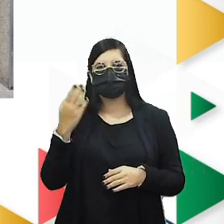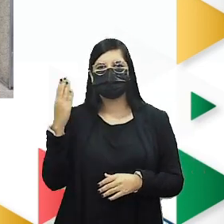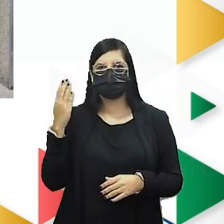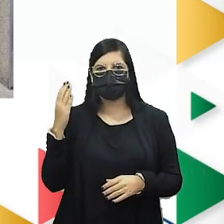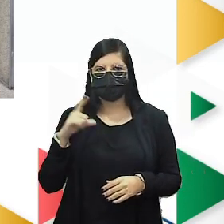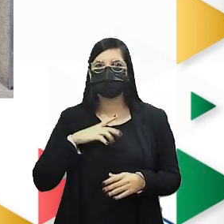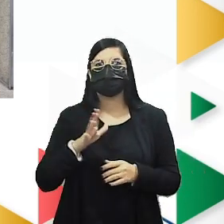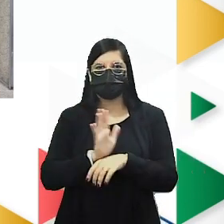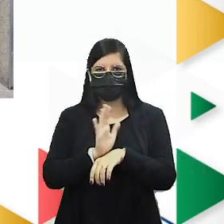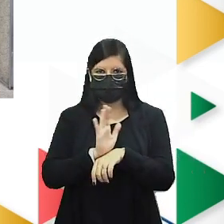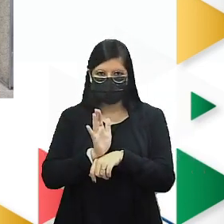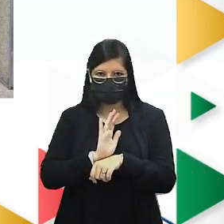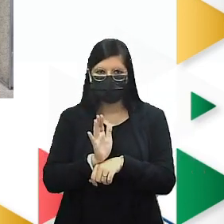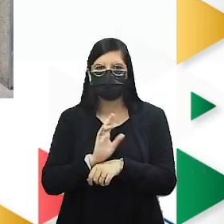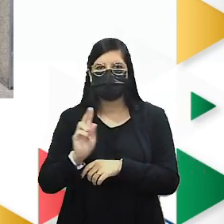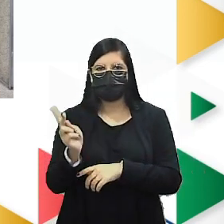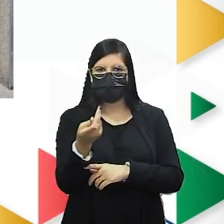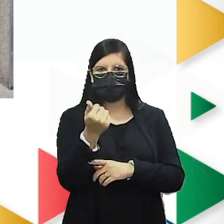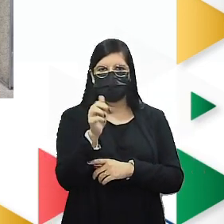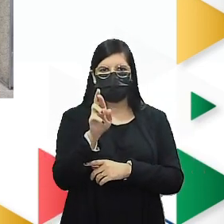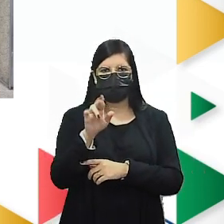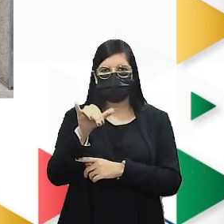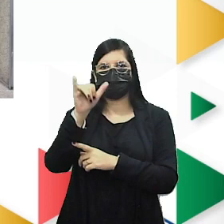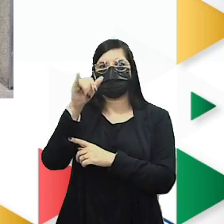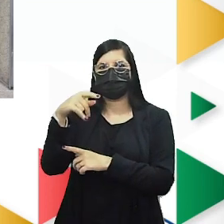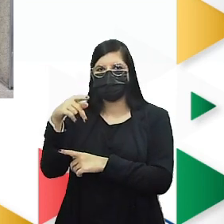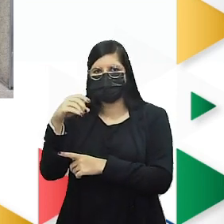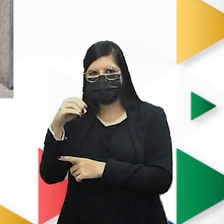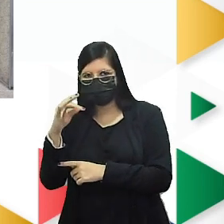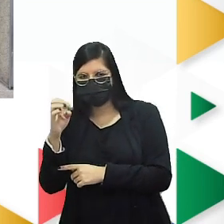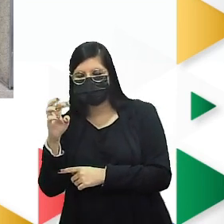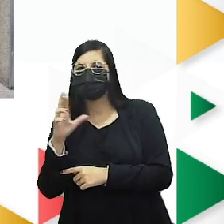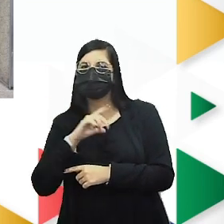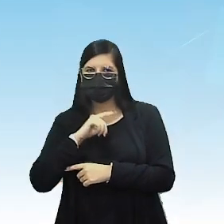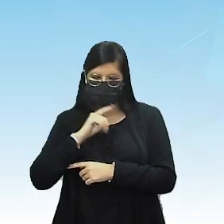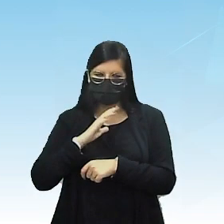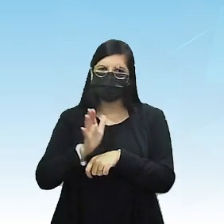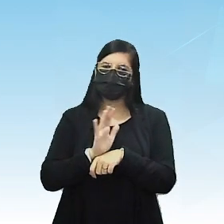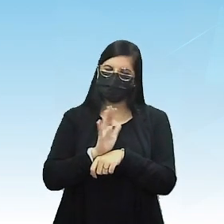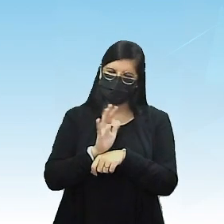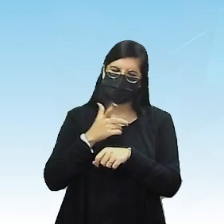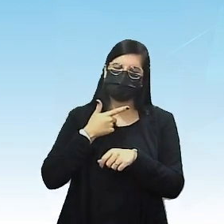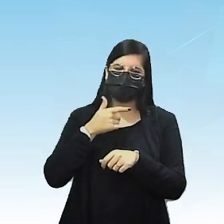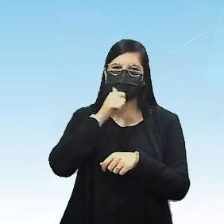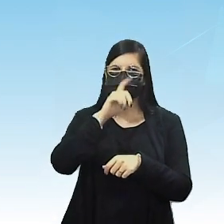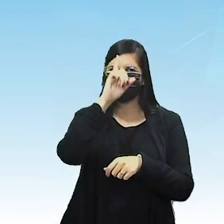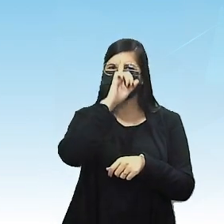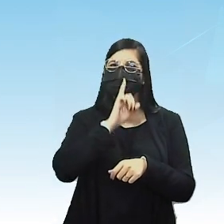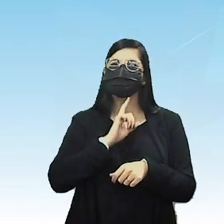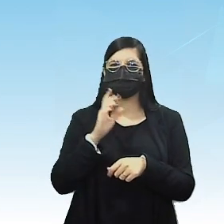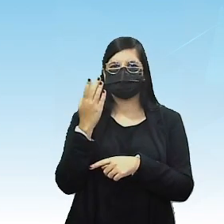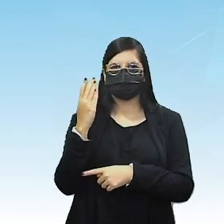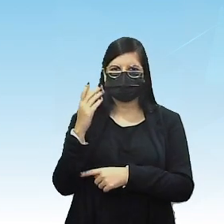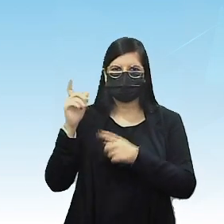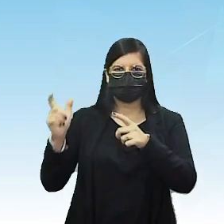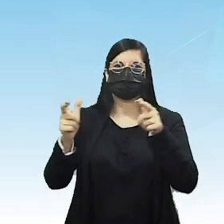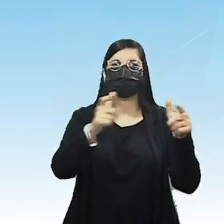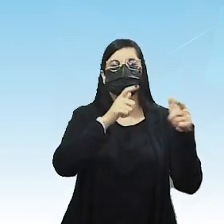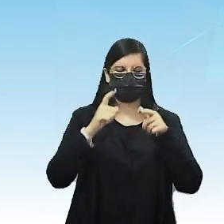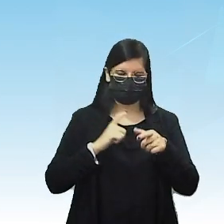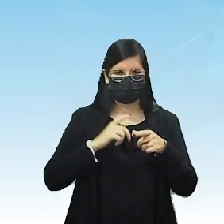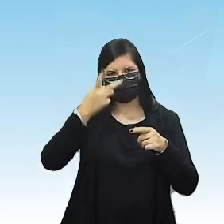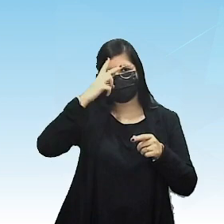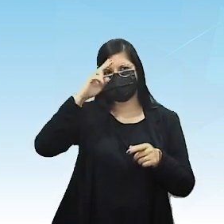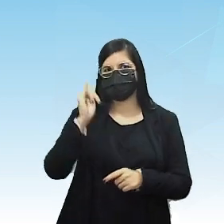Harry Potter, tem lá uma menina que é a loira do banheiro. Então, a gente tem também aqui. Então, em cada lugar vai ter a sua